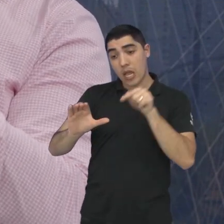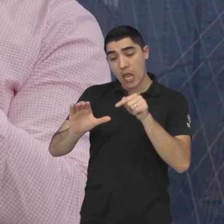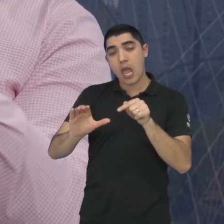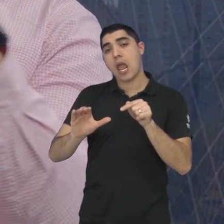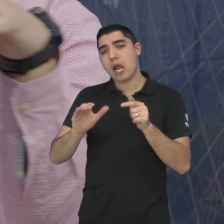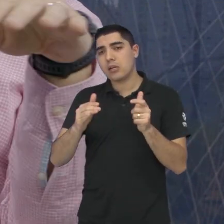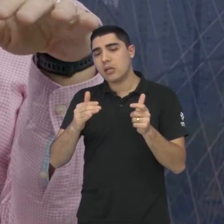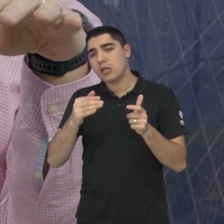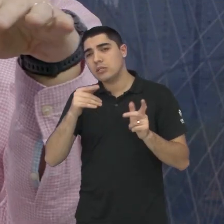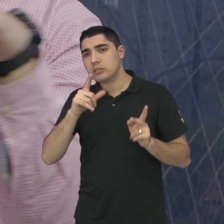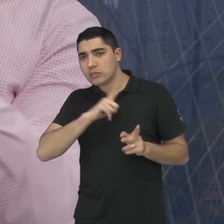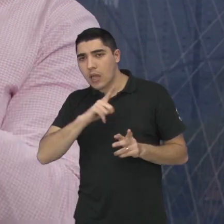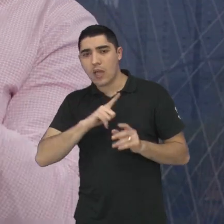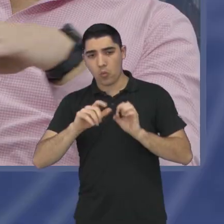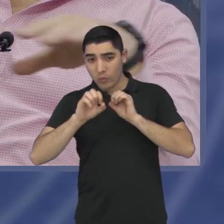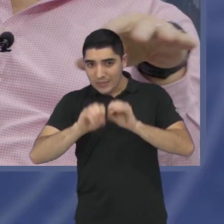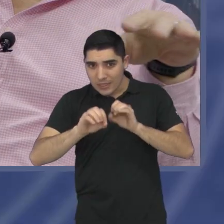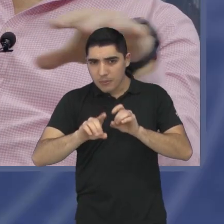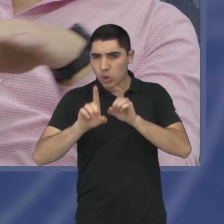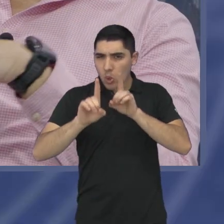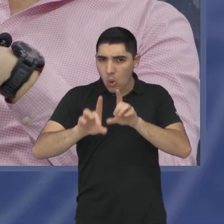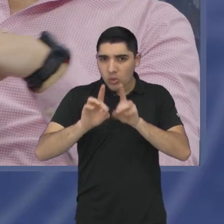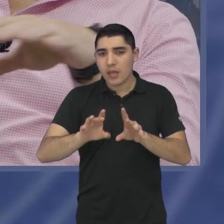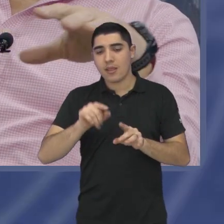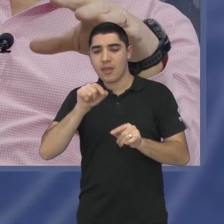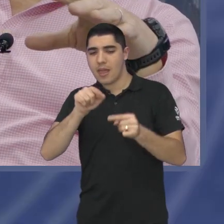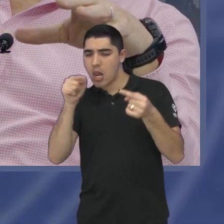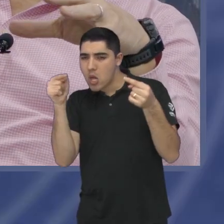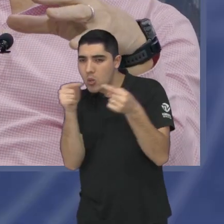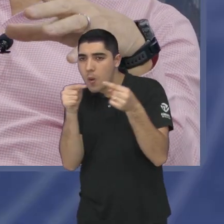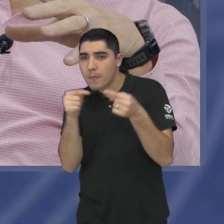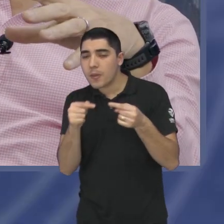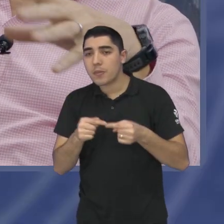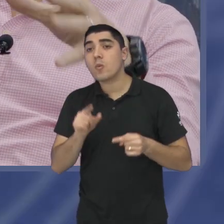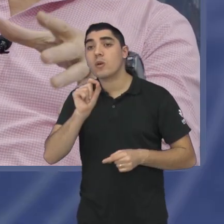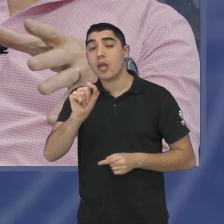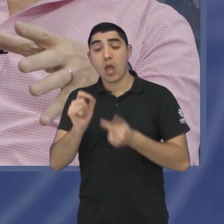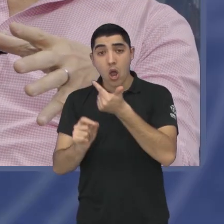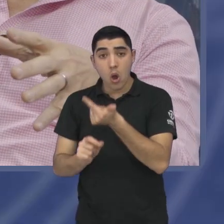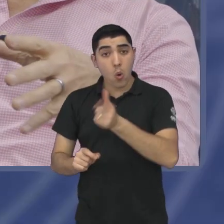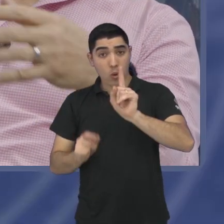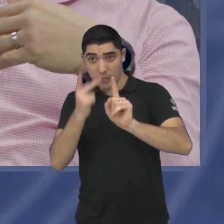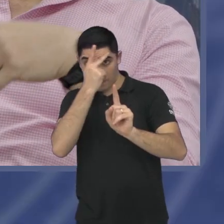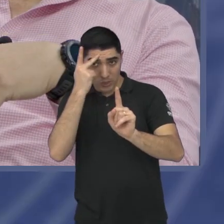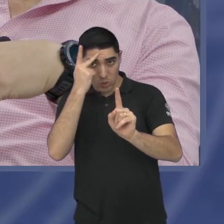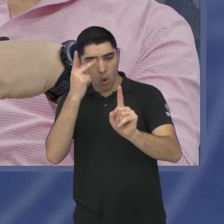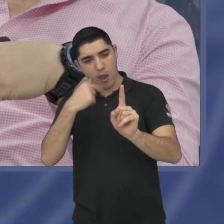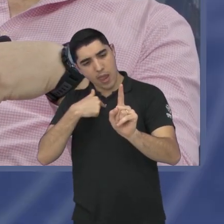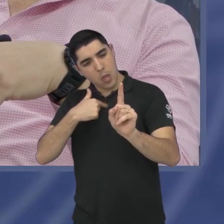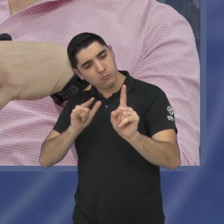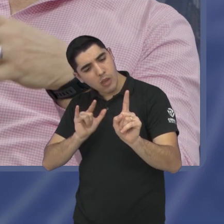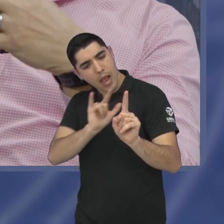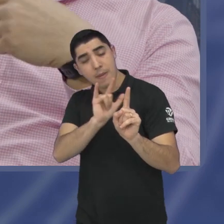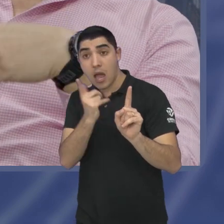têm um ensinamento que permeia todas elas, que é amar ao próximo como